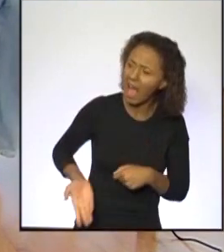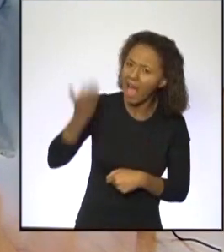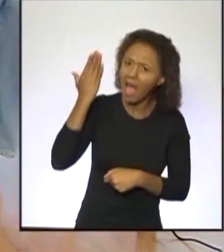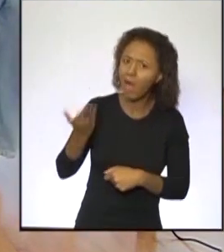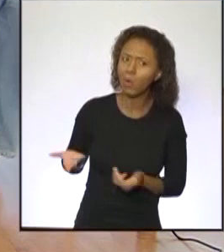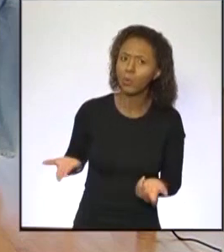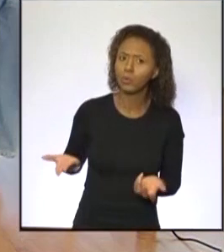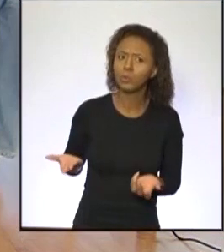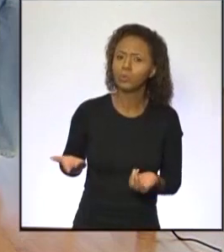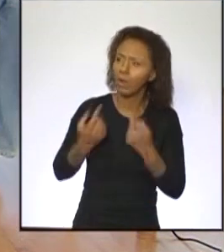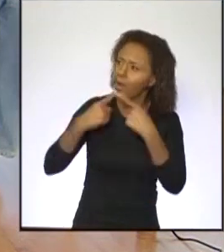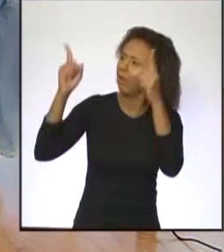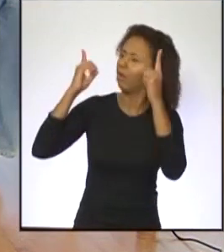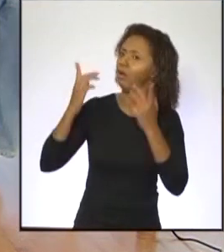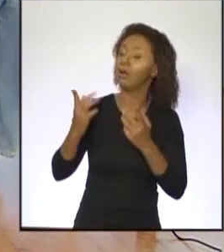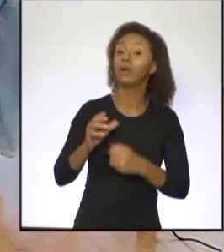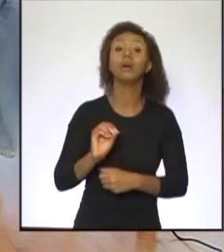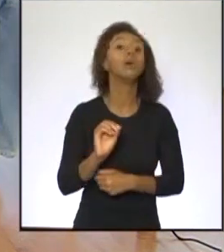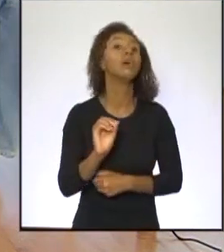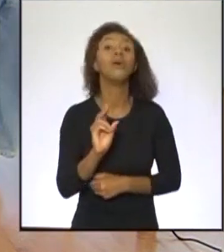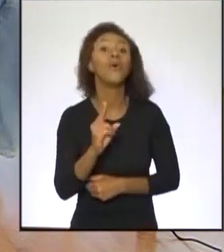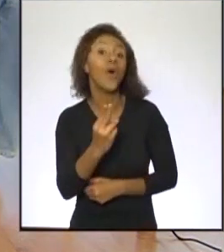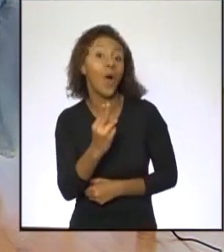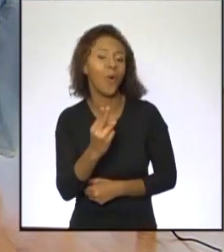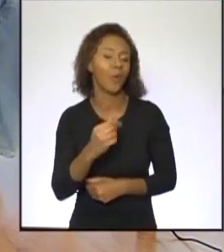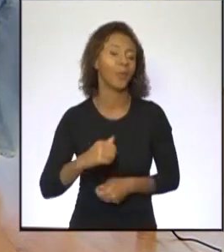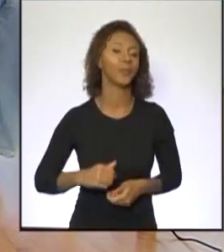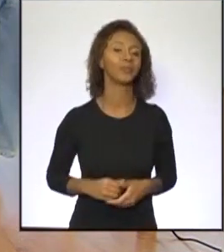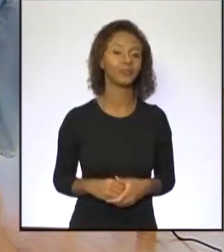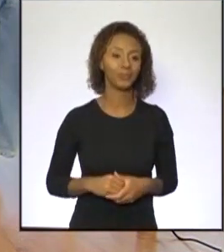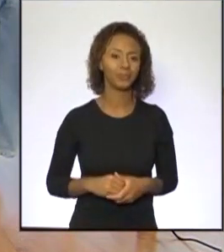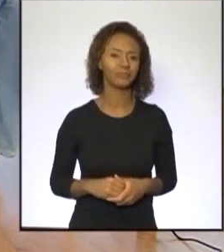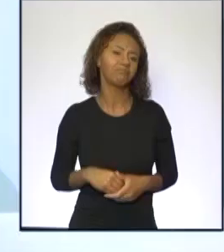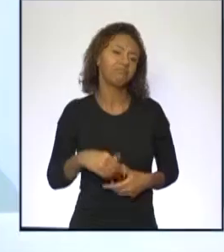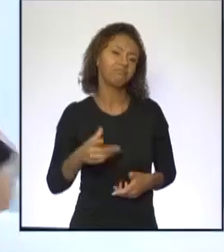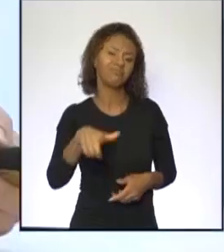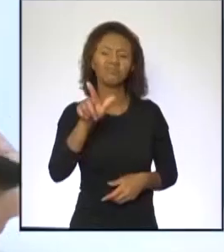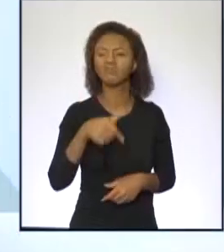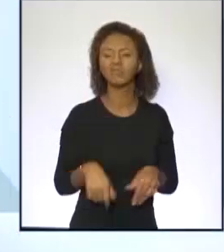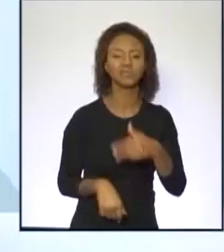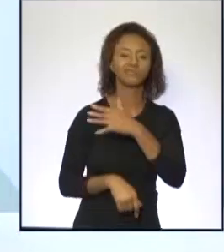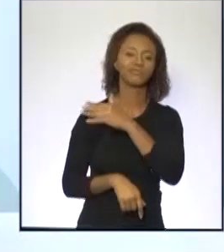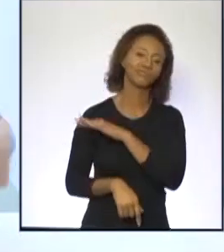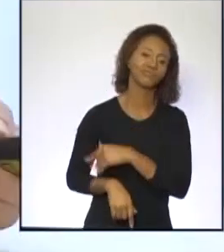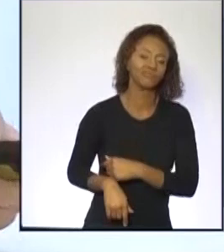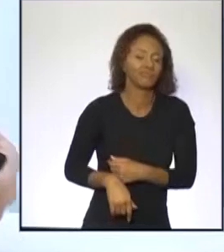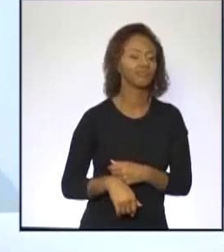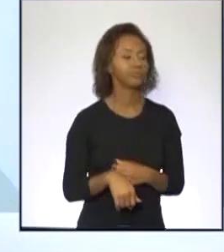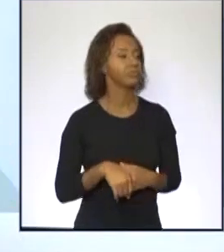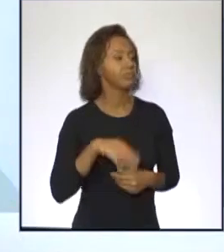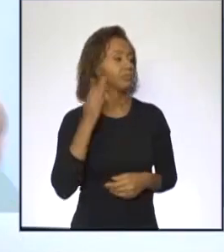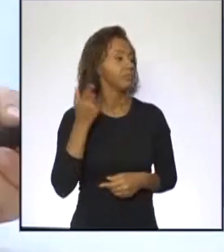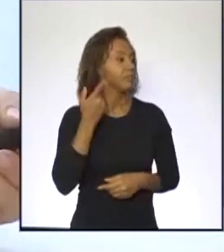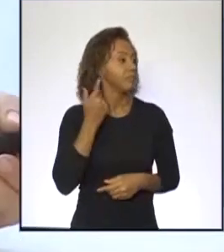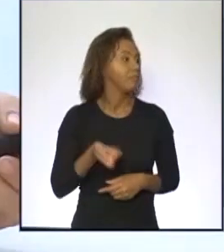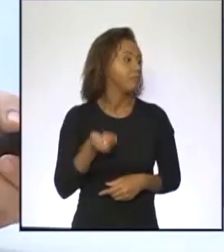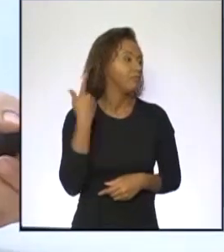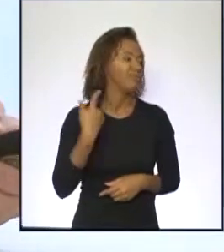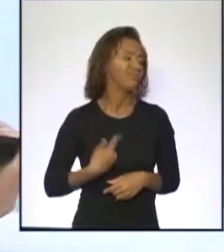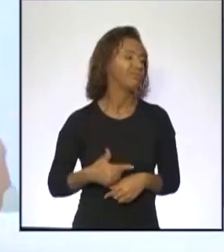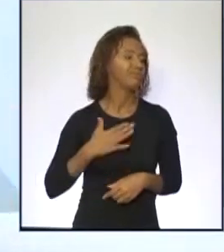alto? Ou simplesmente deixaria na dele, ele faria isso tudo